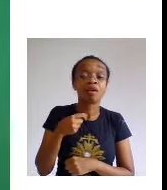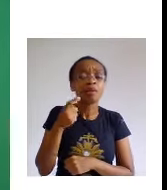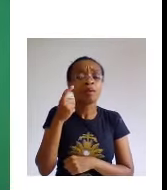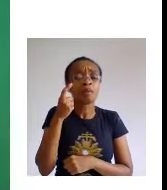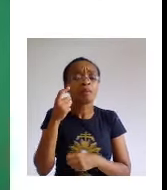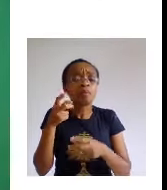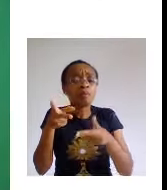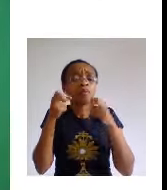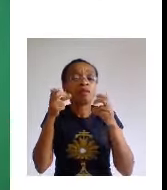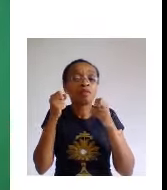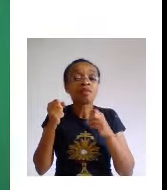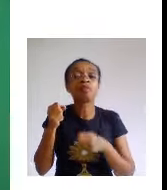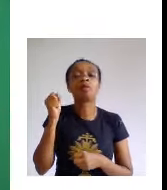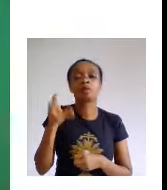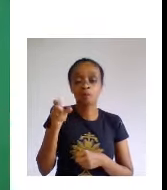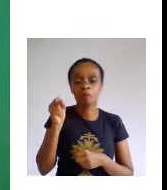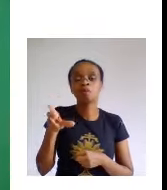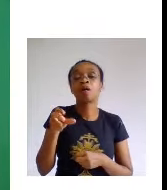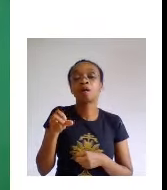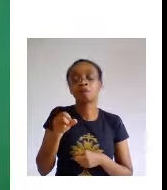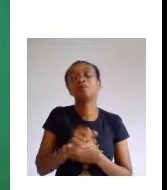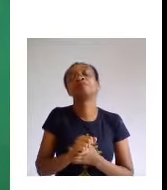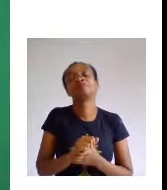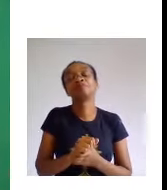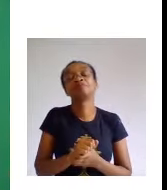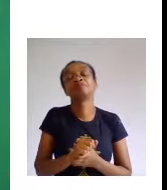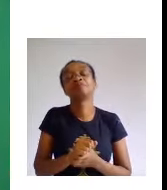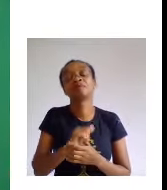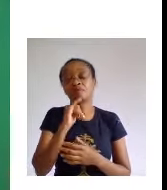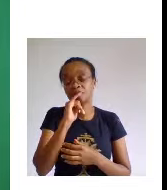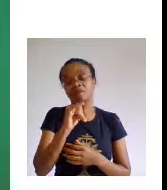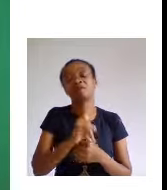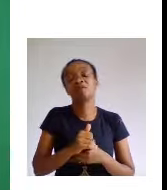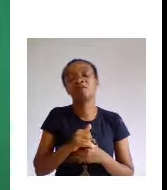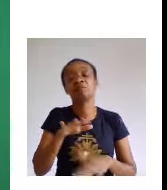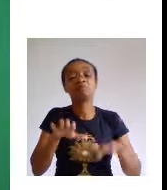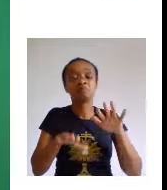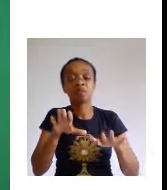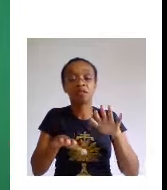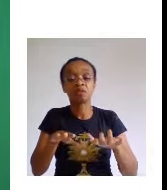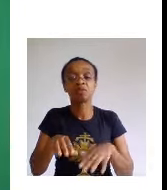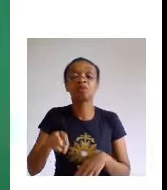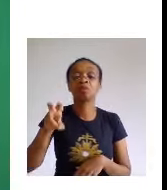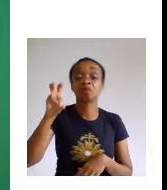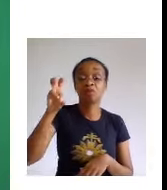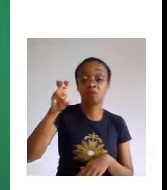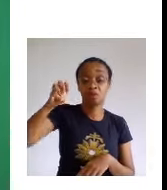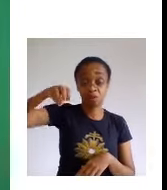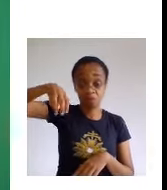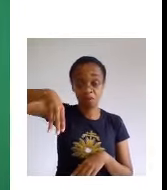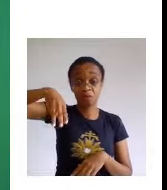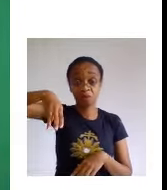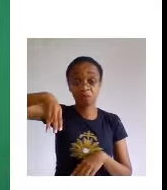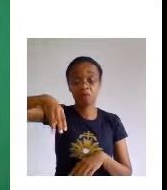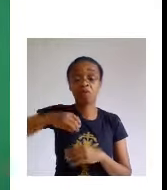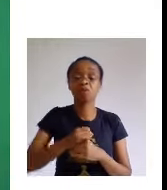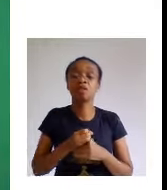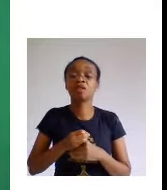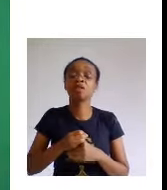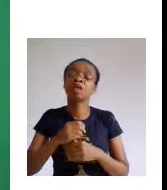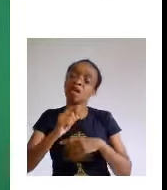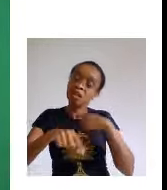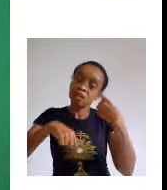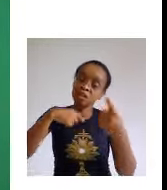esse chamado do Papa. Tá? Então vamos ver esse vídeo, é um vídeo de mais ou menos uns 5 minutos, e aí eu retomo com